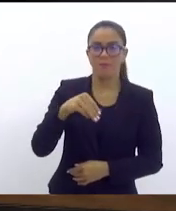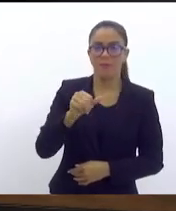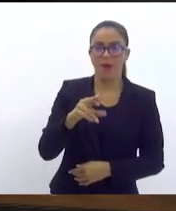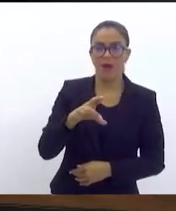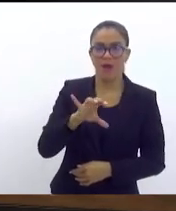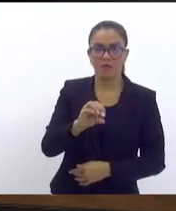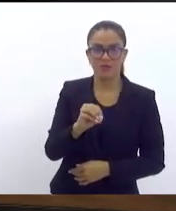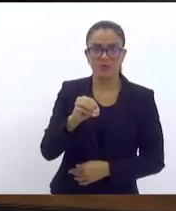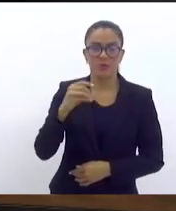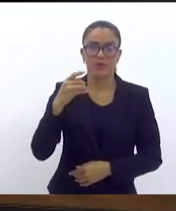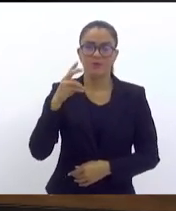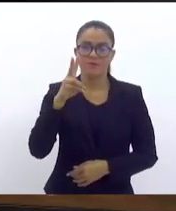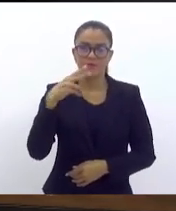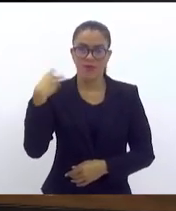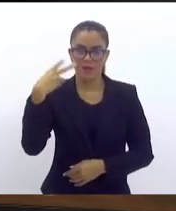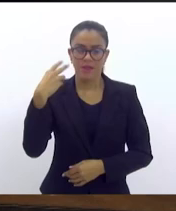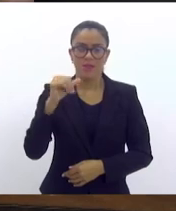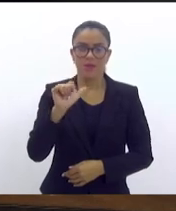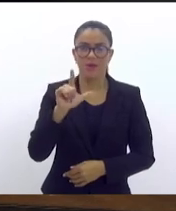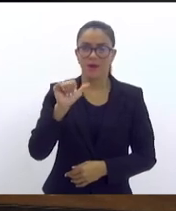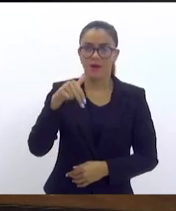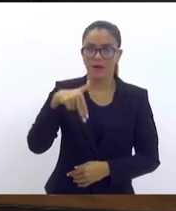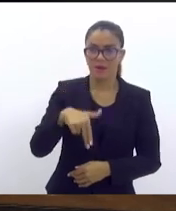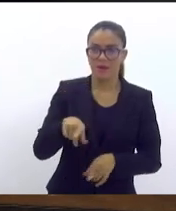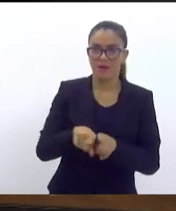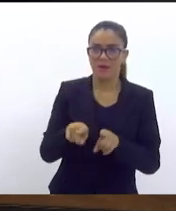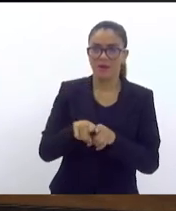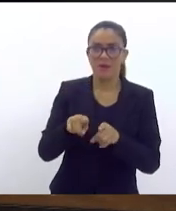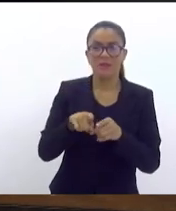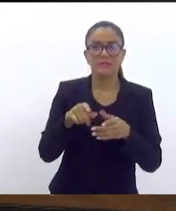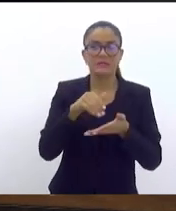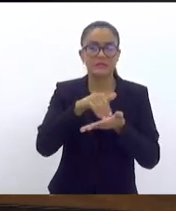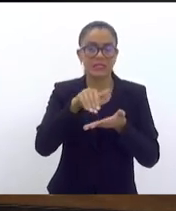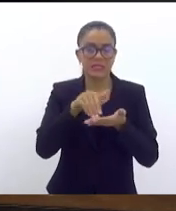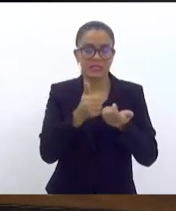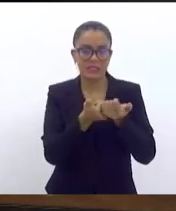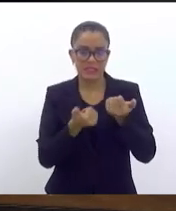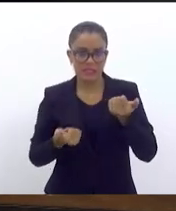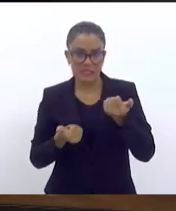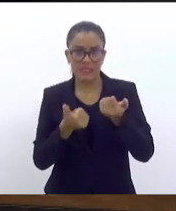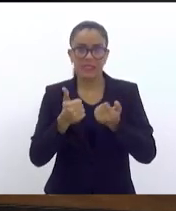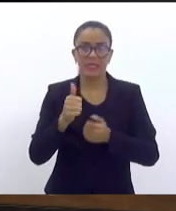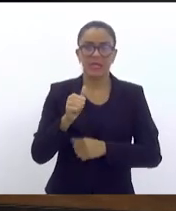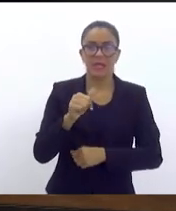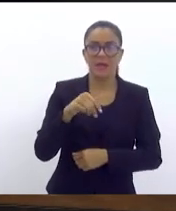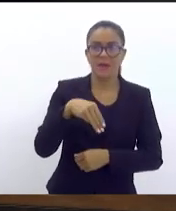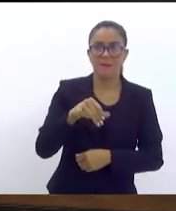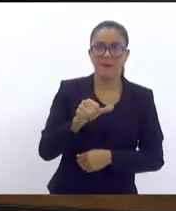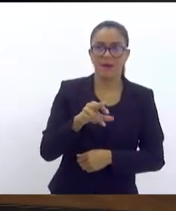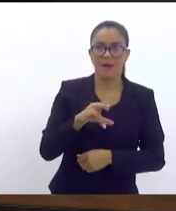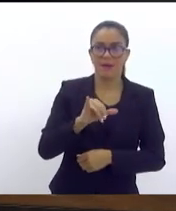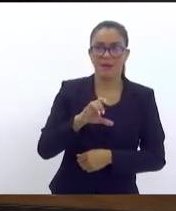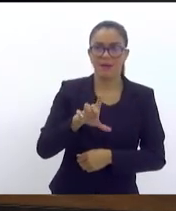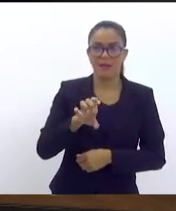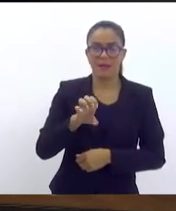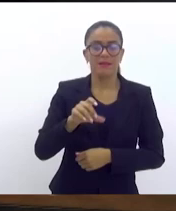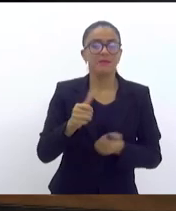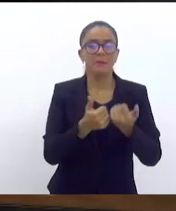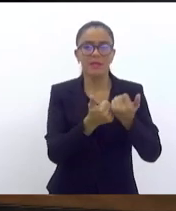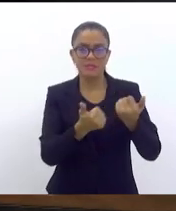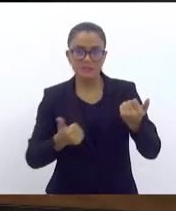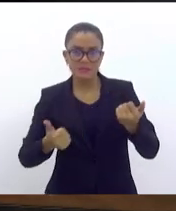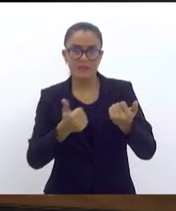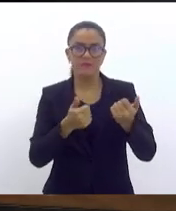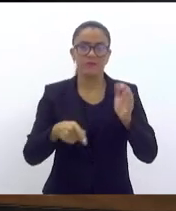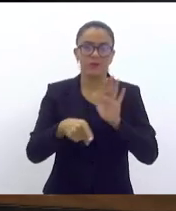vereadora Alan sou secretários Guilherme subsecretária marilé muito obrigado pela presença e todos que estão aqui conosco hoje os assessores servidores